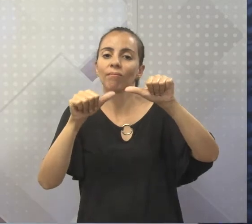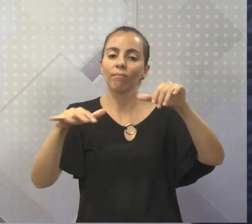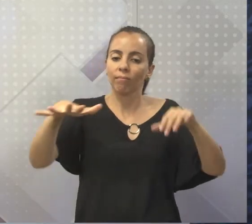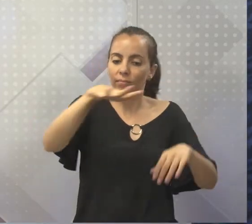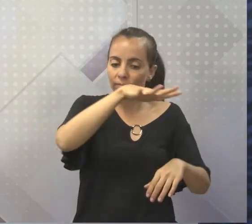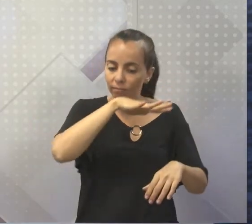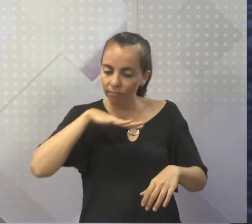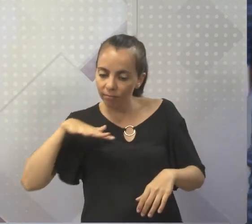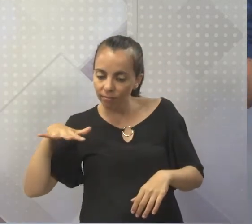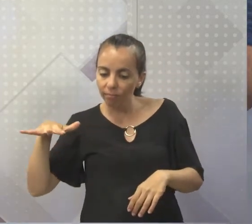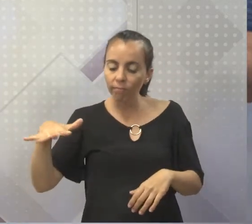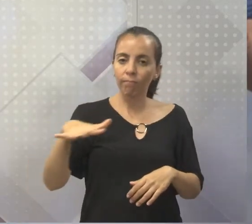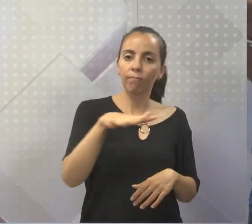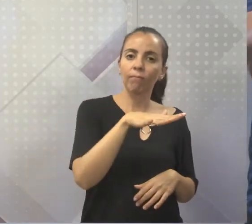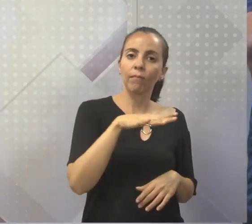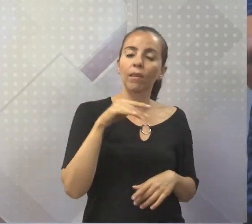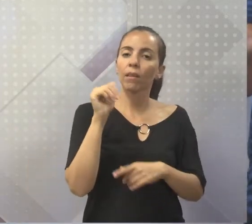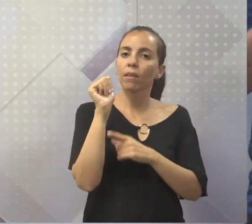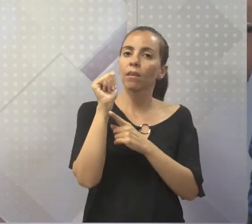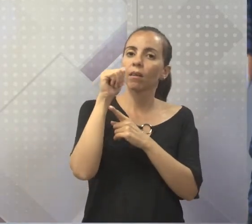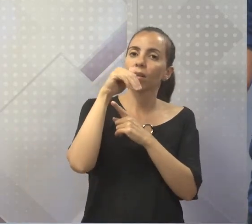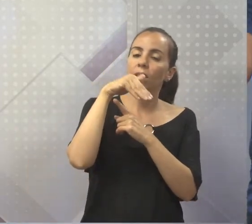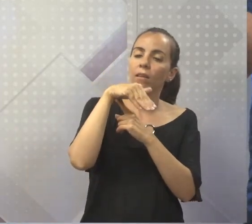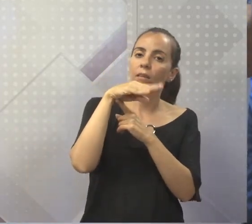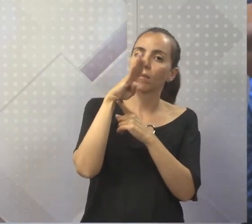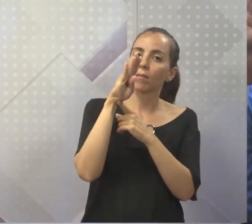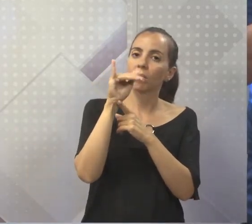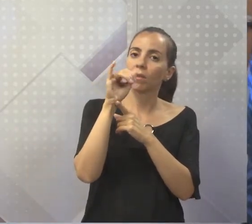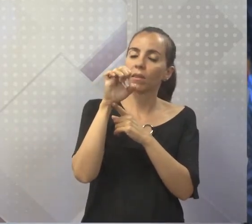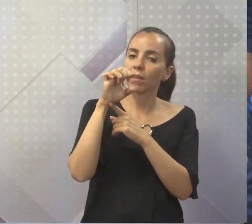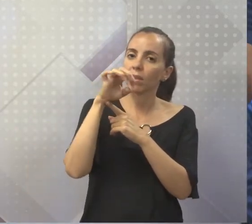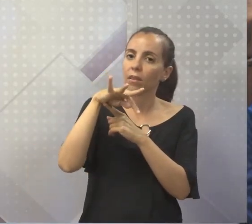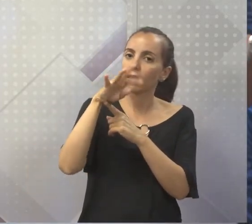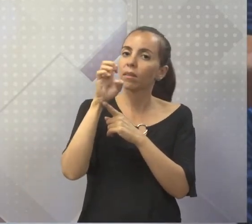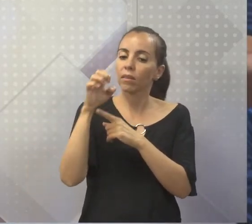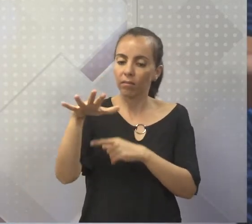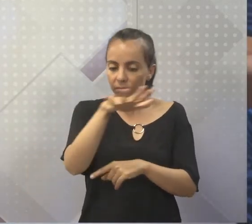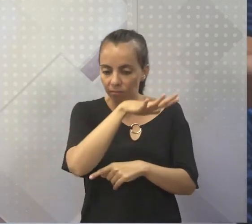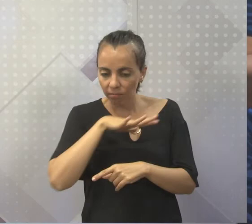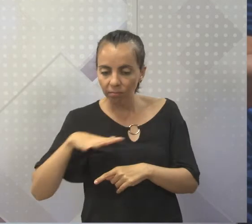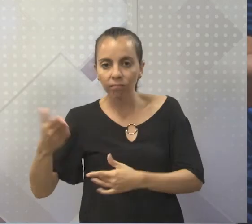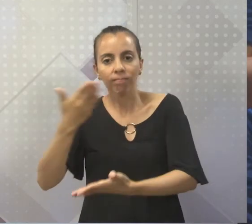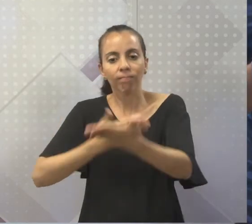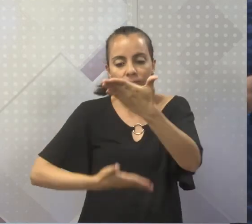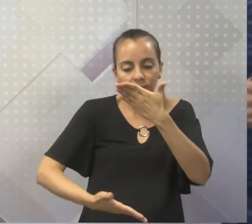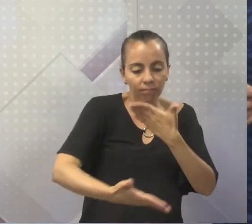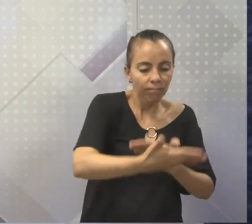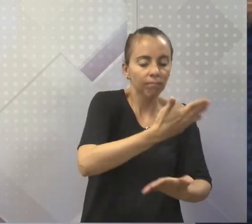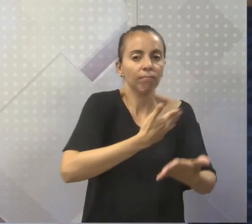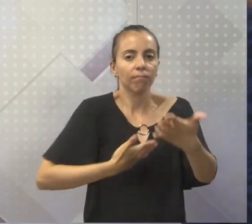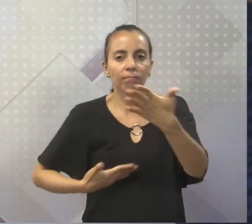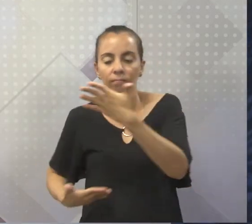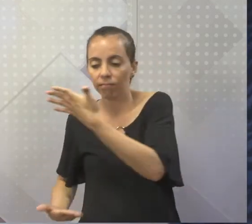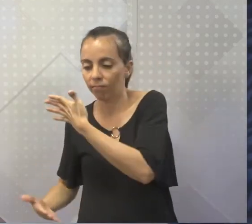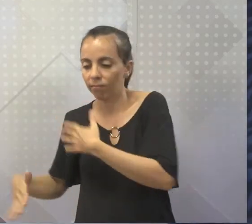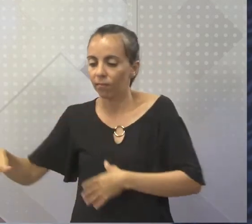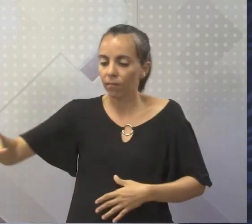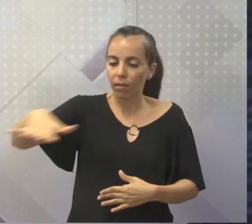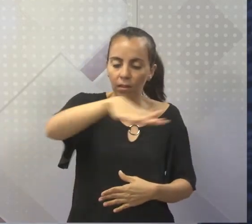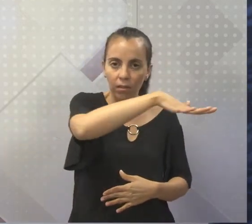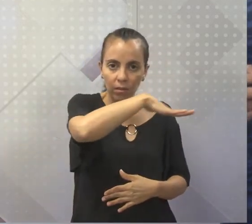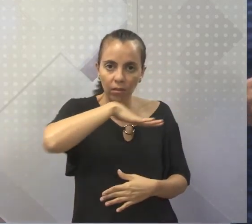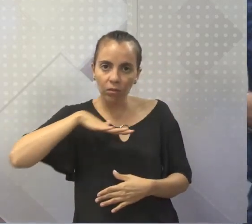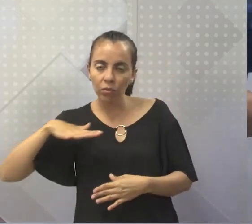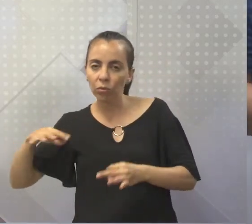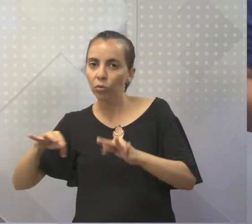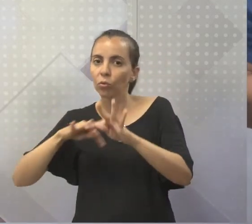só é um lugar onde você se relaciona então o meio ambiente